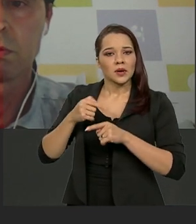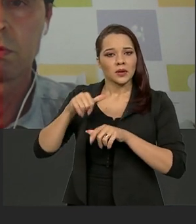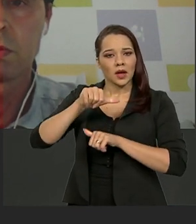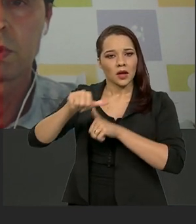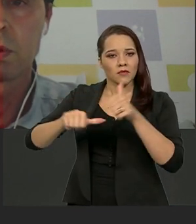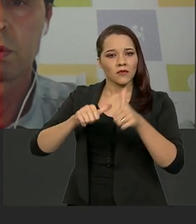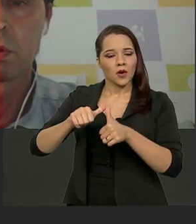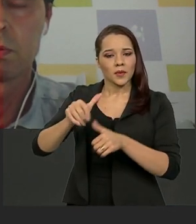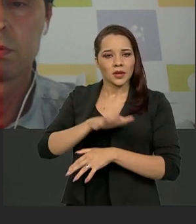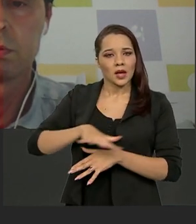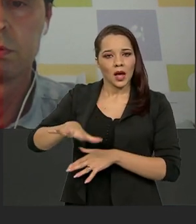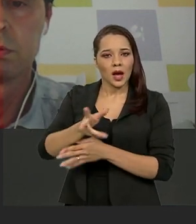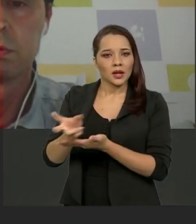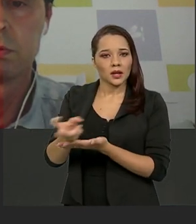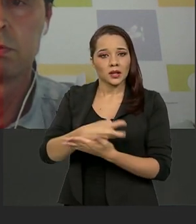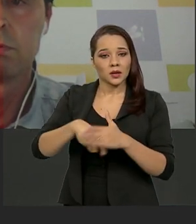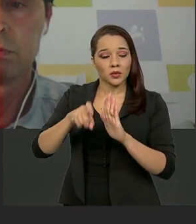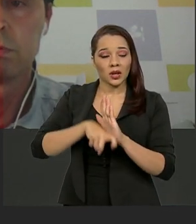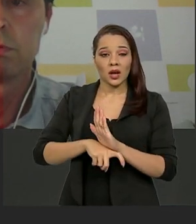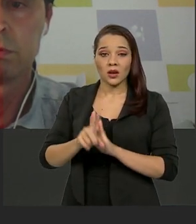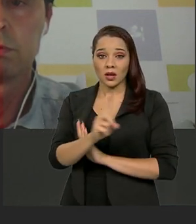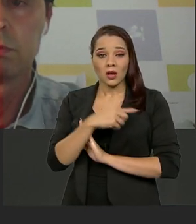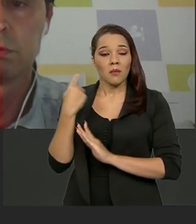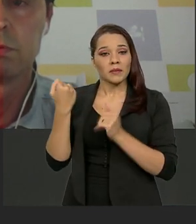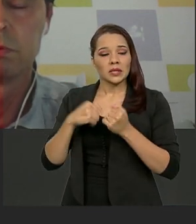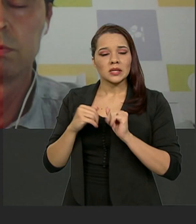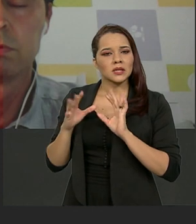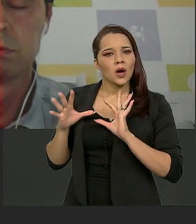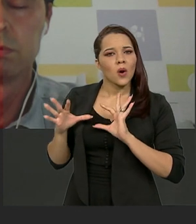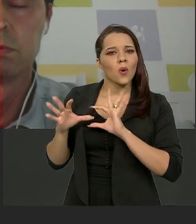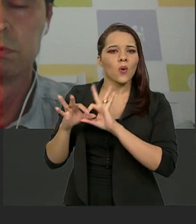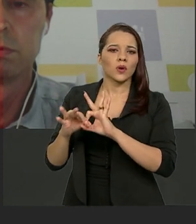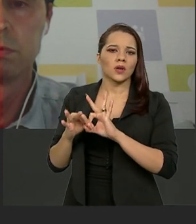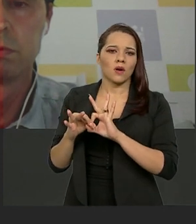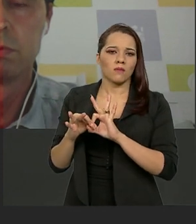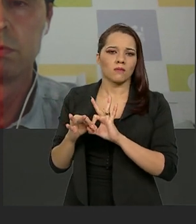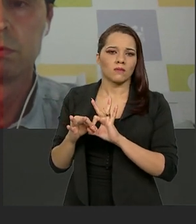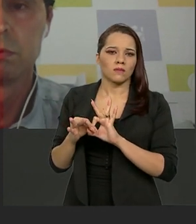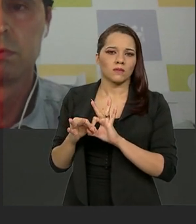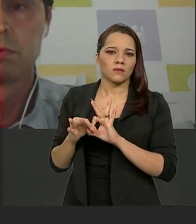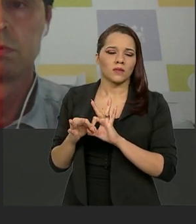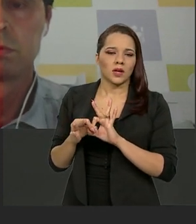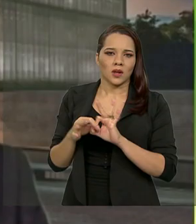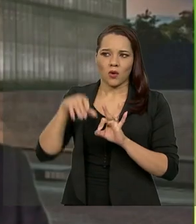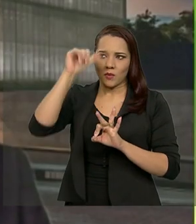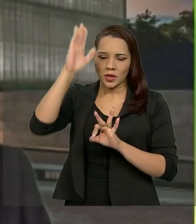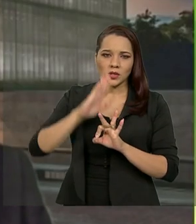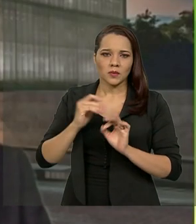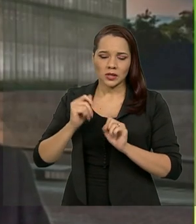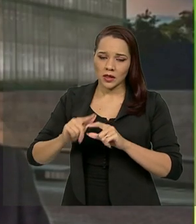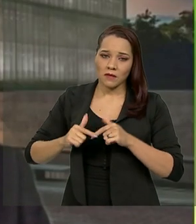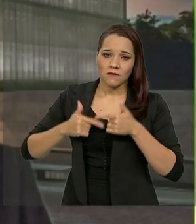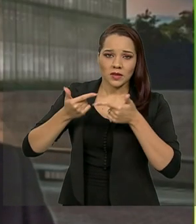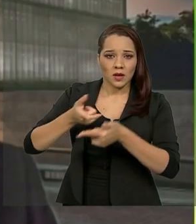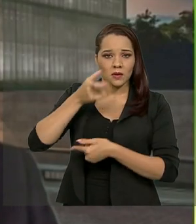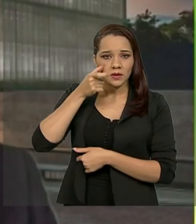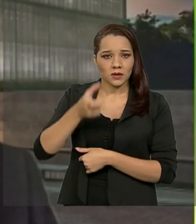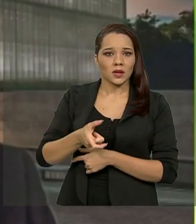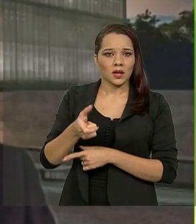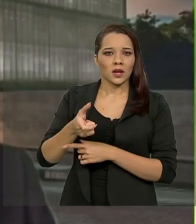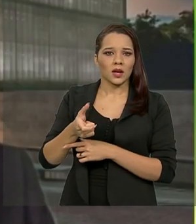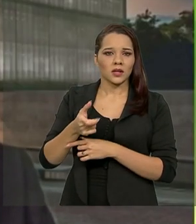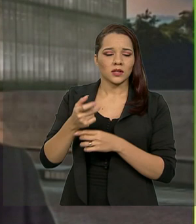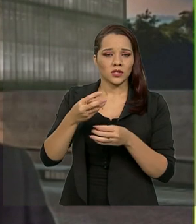tributária. Nós precisamos de união. Evidentemente que a Confederação precisa defender os interesses